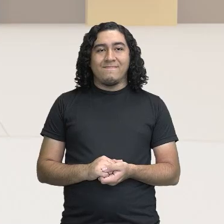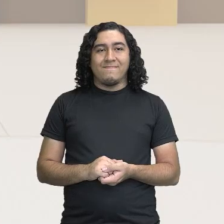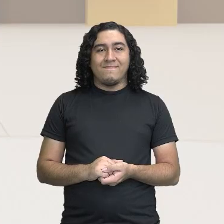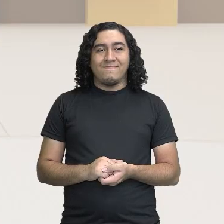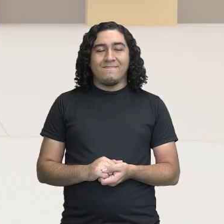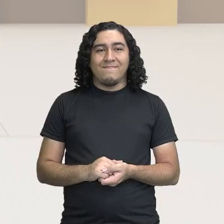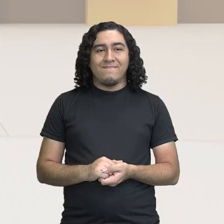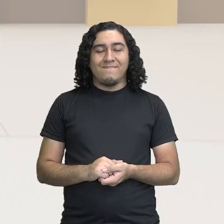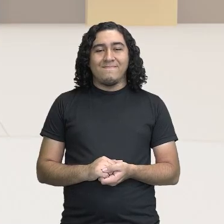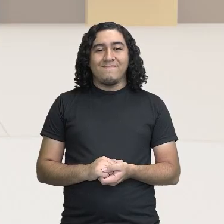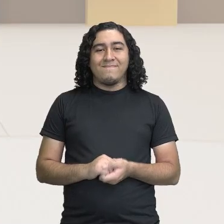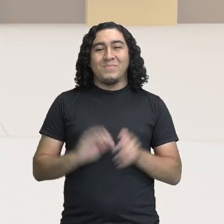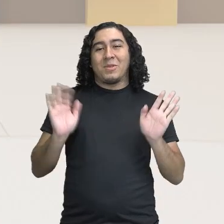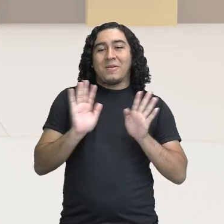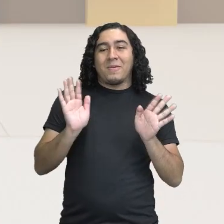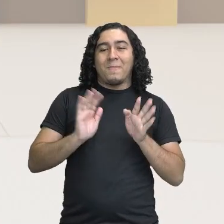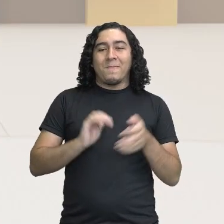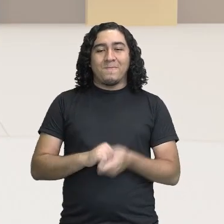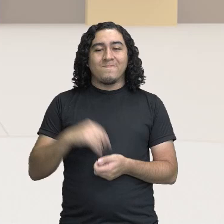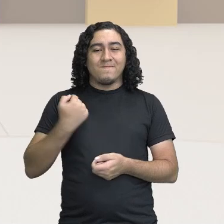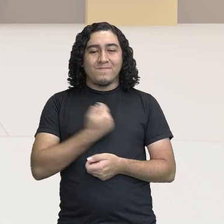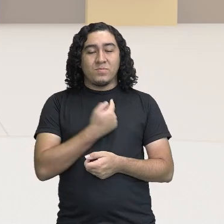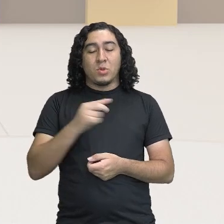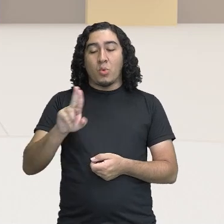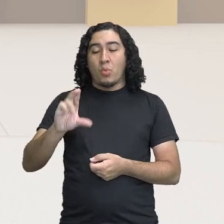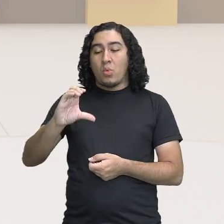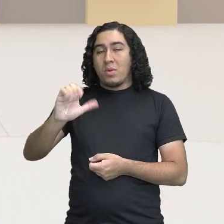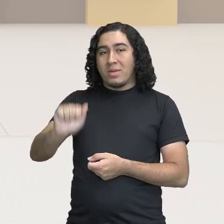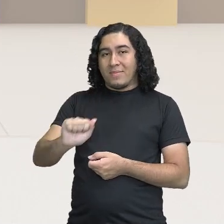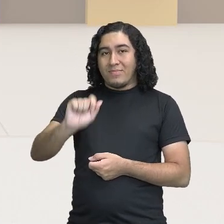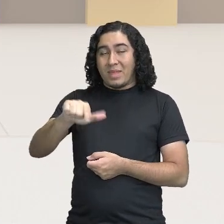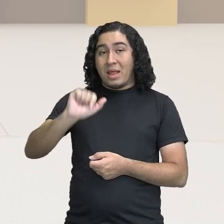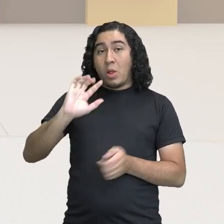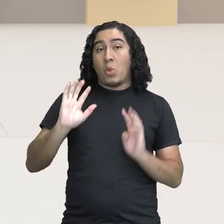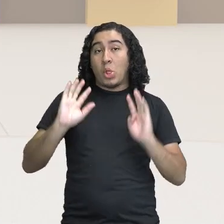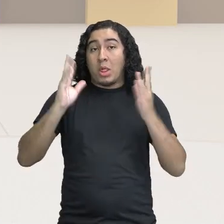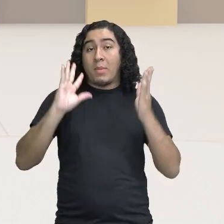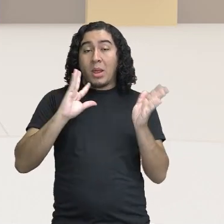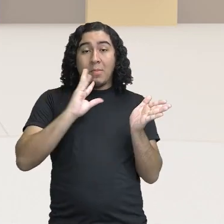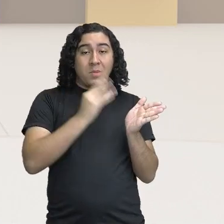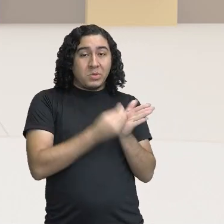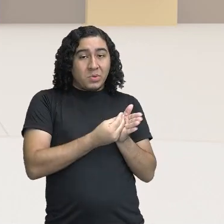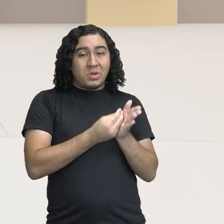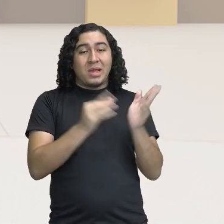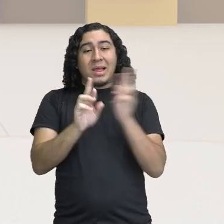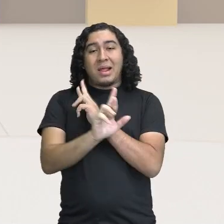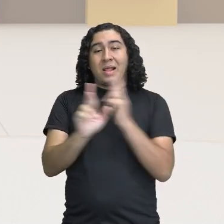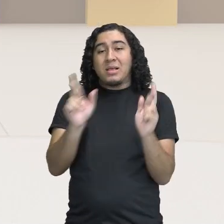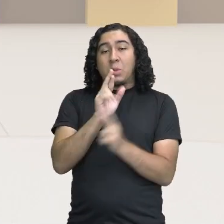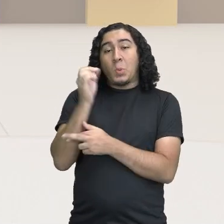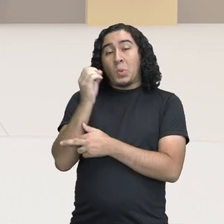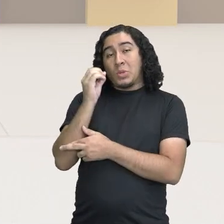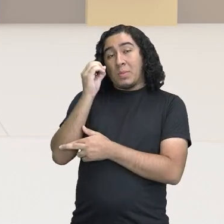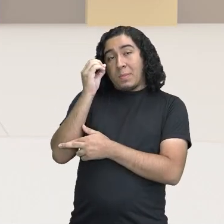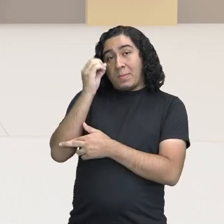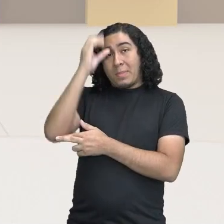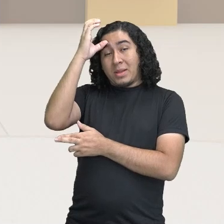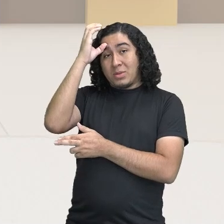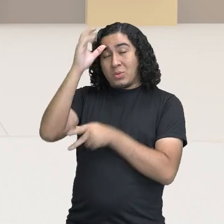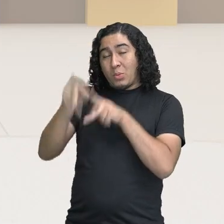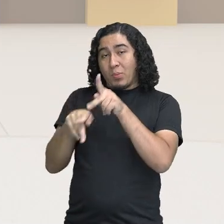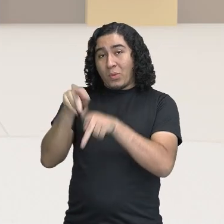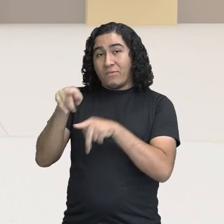Olá, olá! Então estamos aqui na nossa UCA, O Clima na Amazônia, conexão entre o conhecimento popular e a